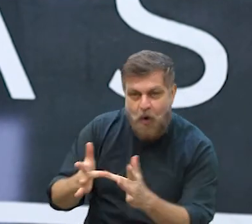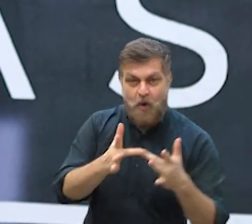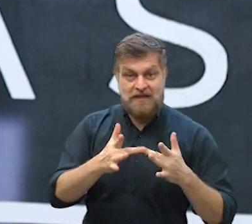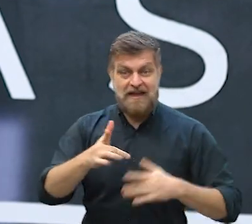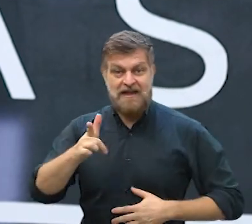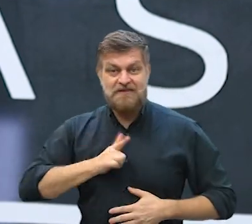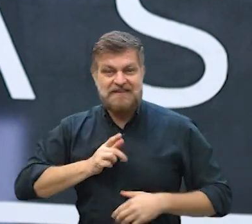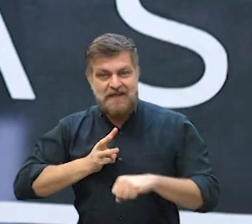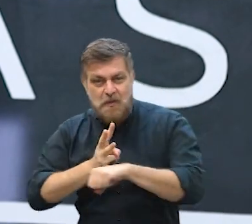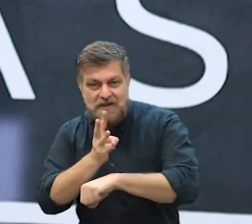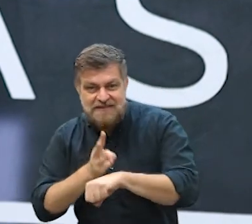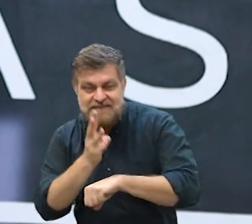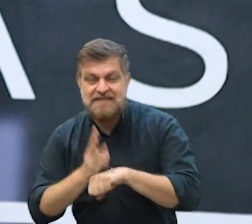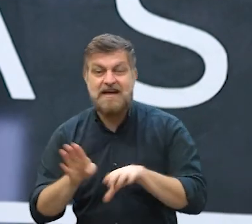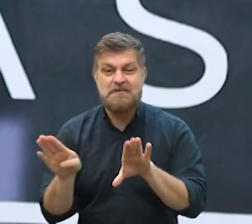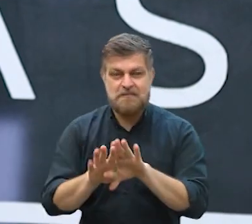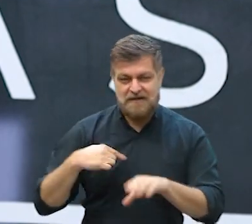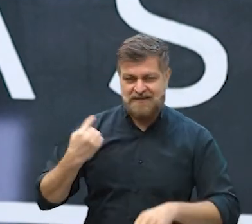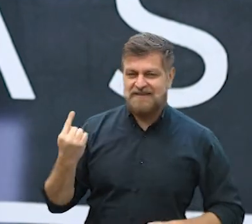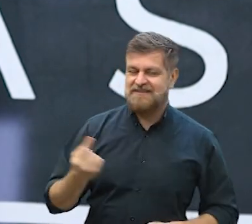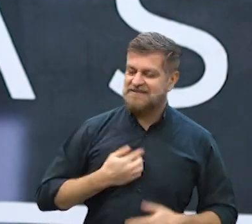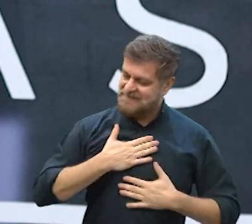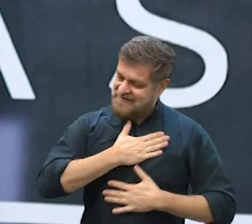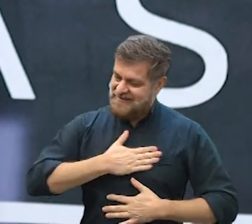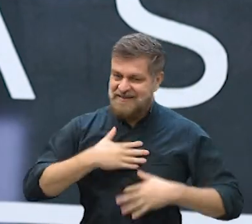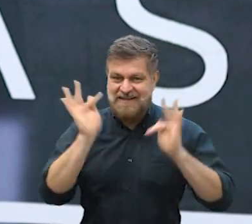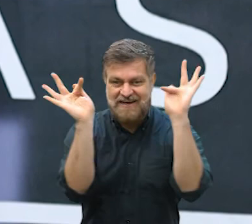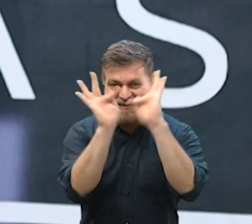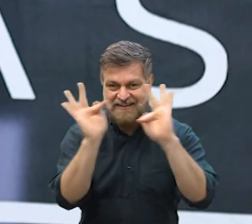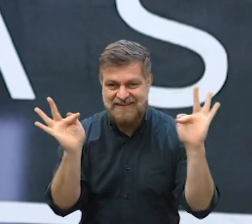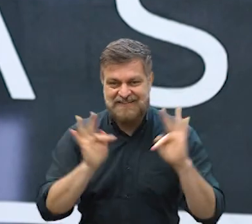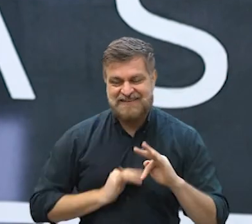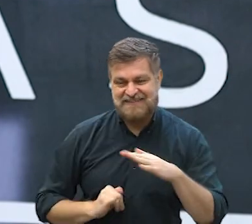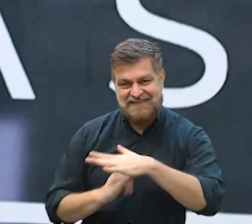temos nosso WhatsApp também. A gente vai ficar muito feliz de ir atrás